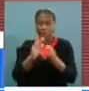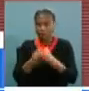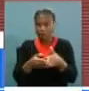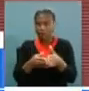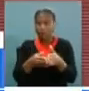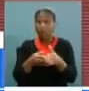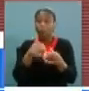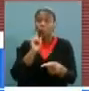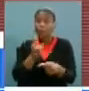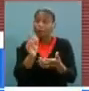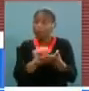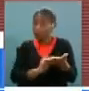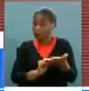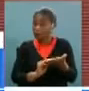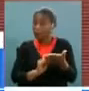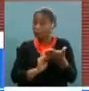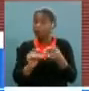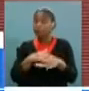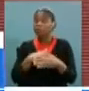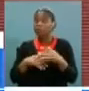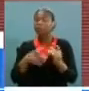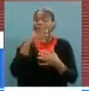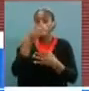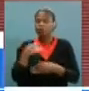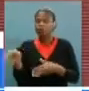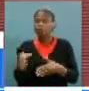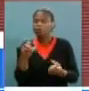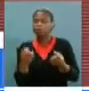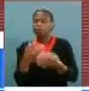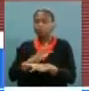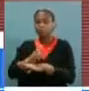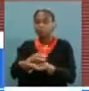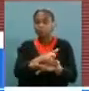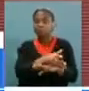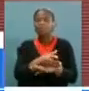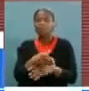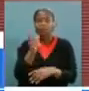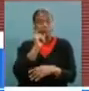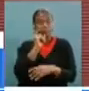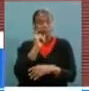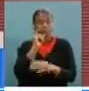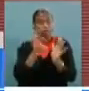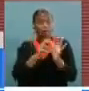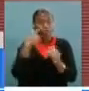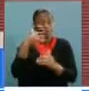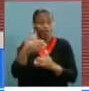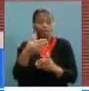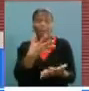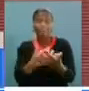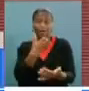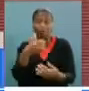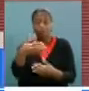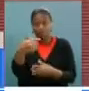obrigados, através de um contrato de concessão, a garantir rotas em condições de regularidade e de previsibilidade. Isto vai ter